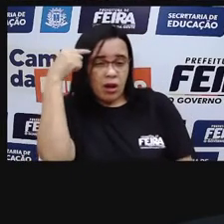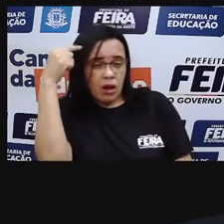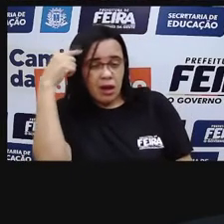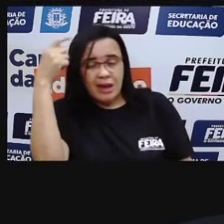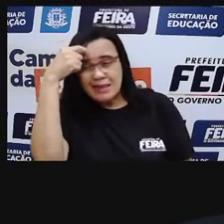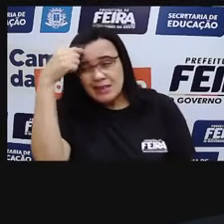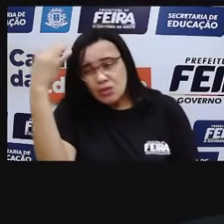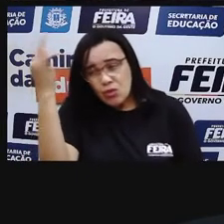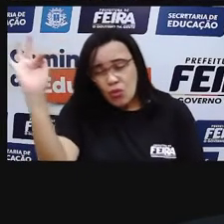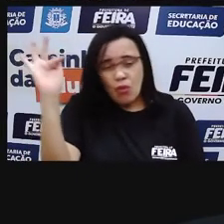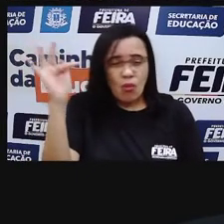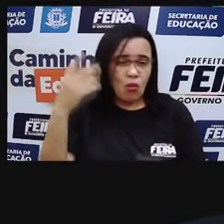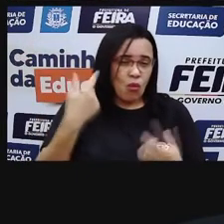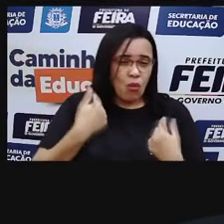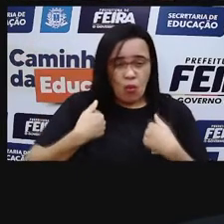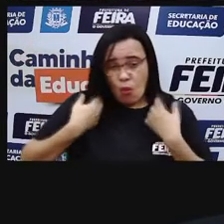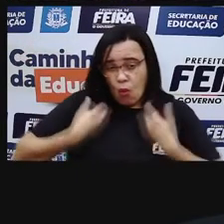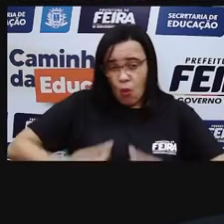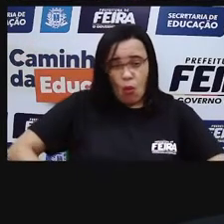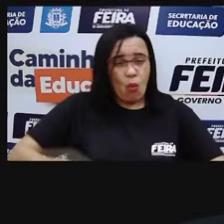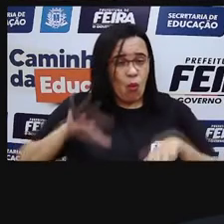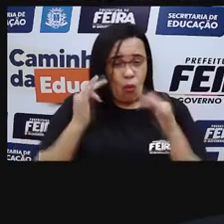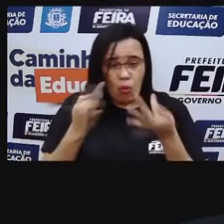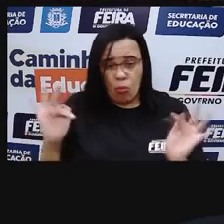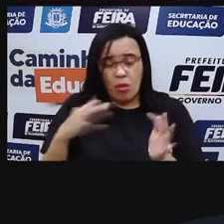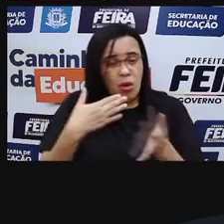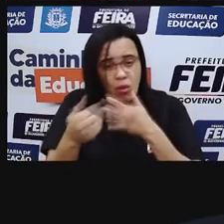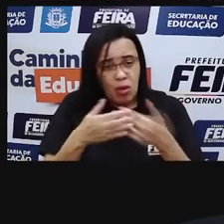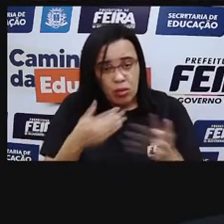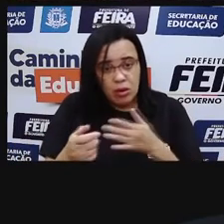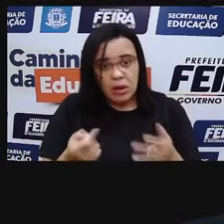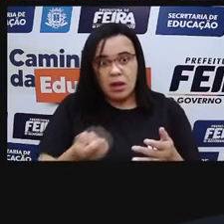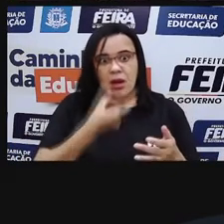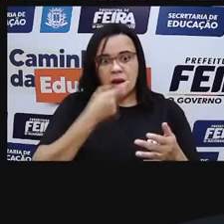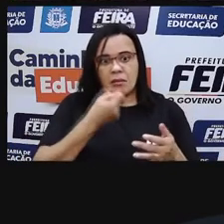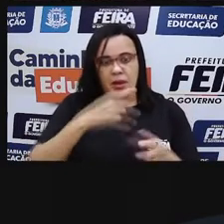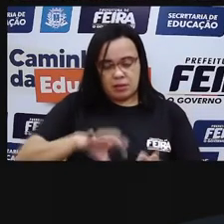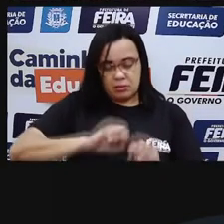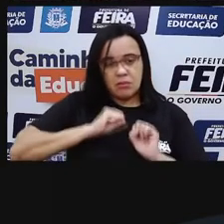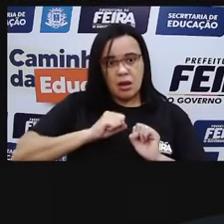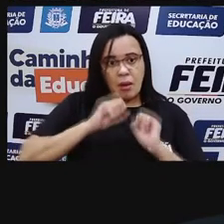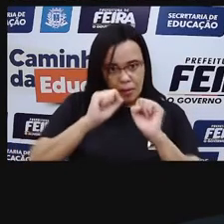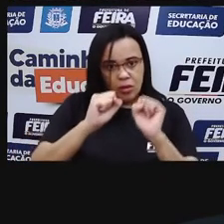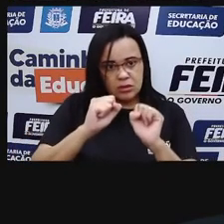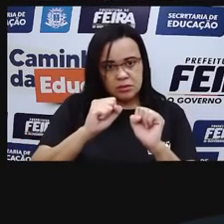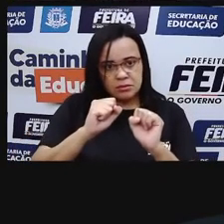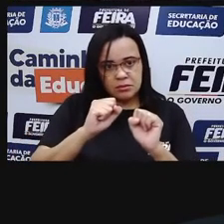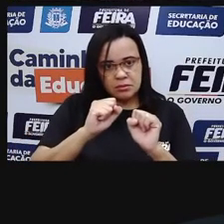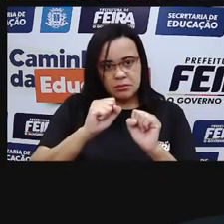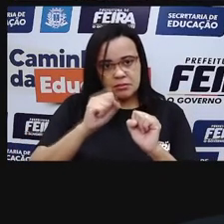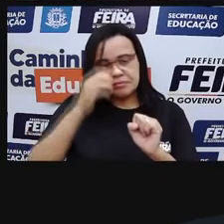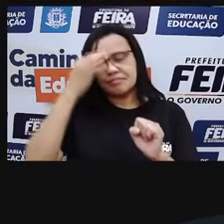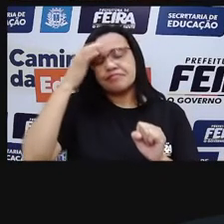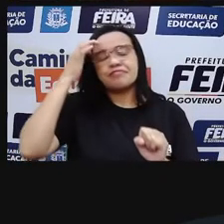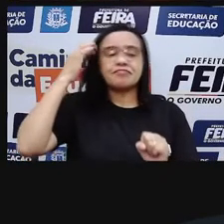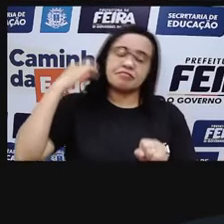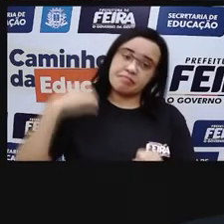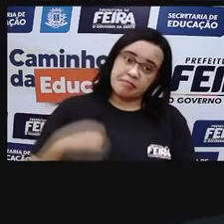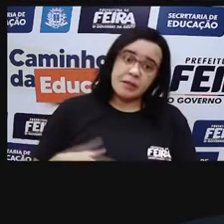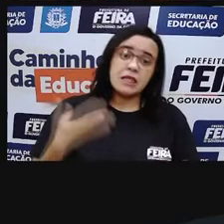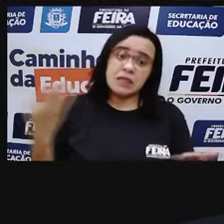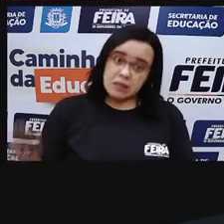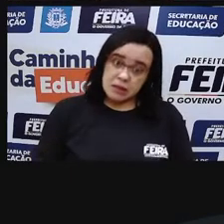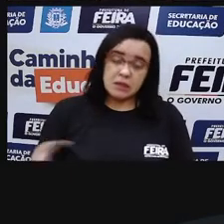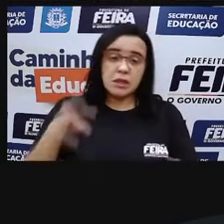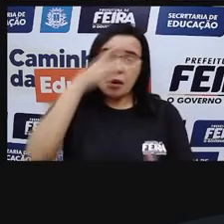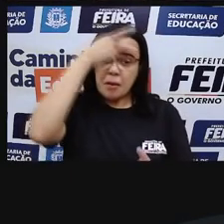substância para ser utilizada para o seu problema e se realmente você precisa ou não de um antibiótico. Então, as pessoas estavam usando de uma